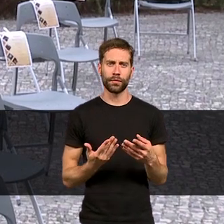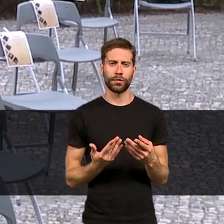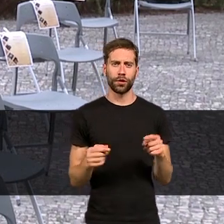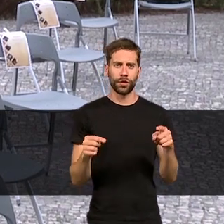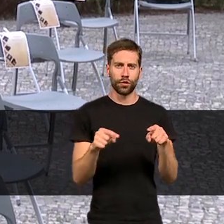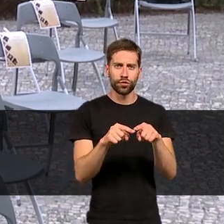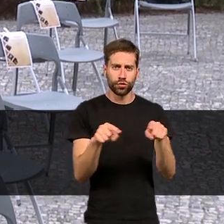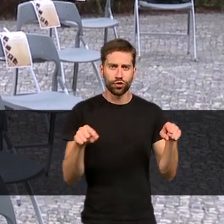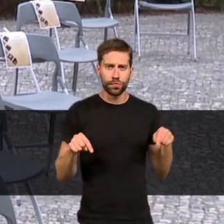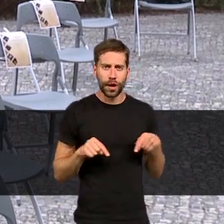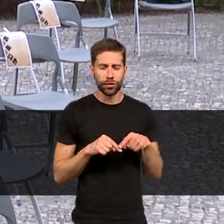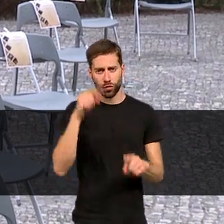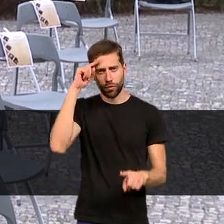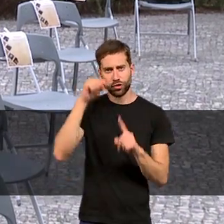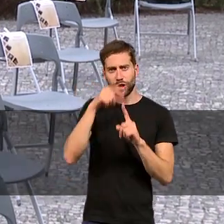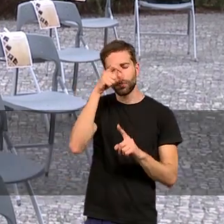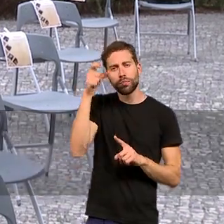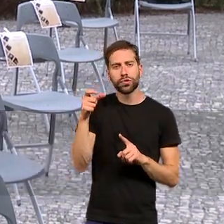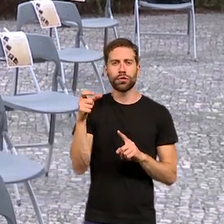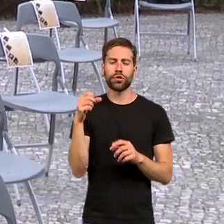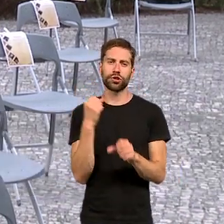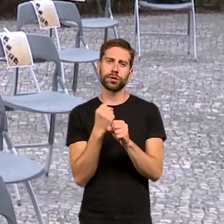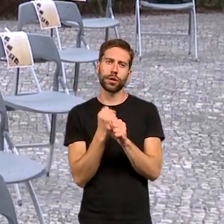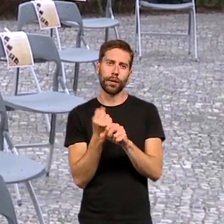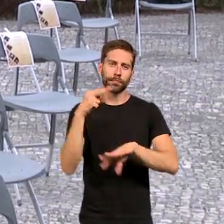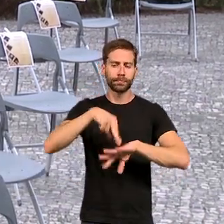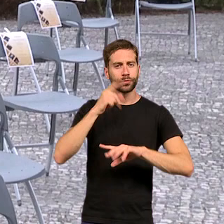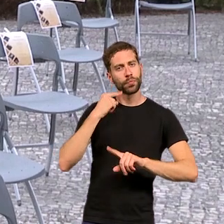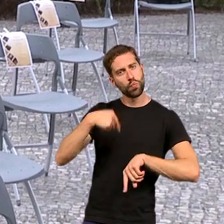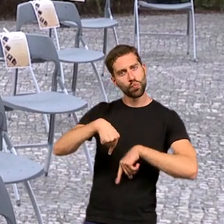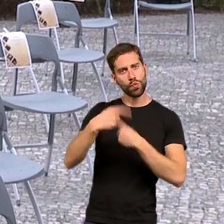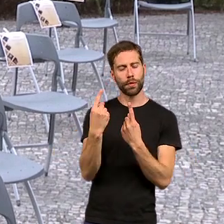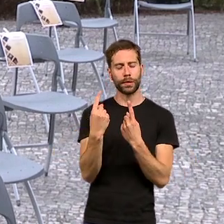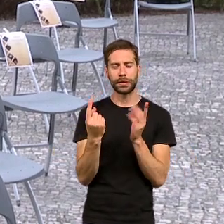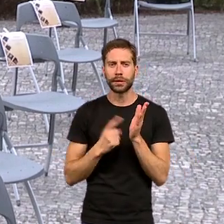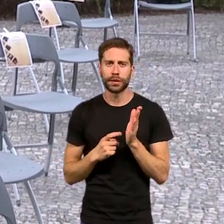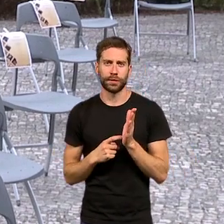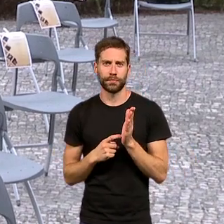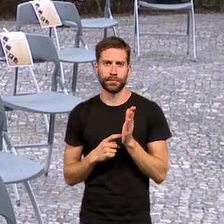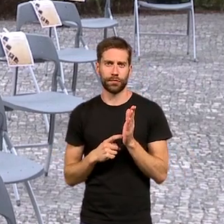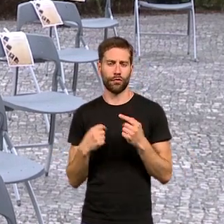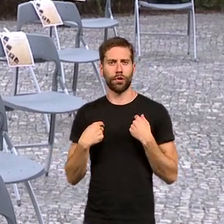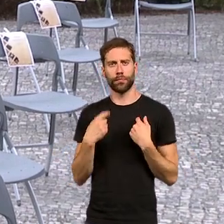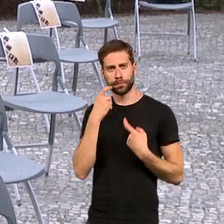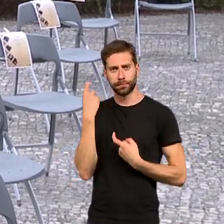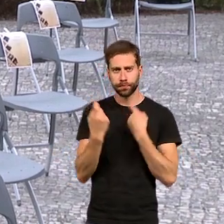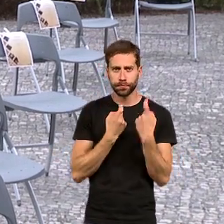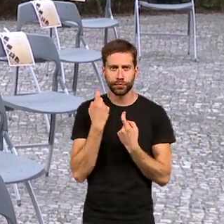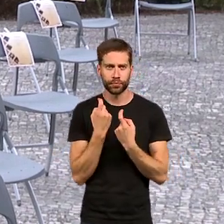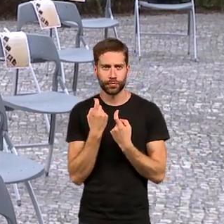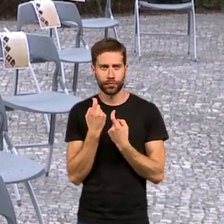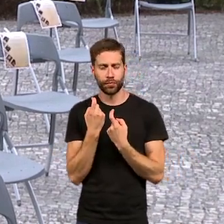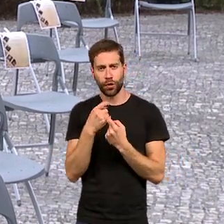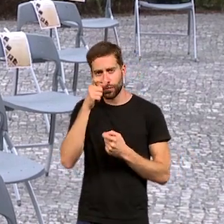espaços para que os artistas possam trabalhar. E foi isso que presidiu à minha busca por